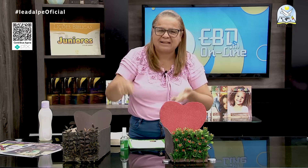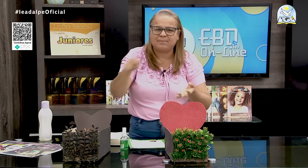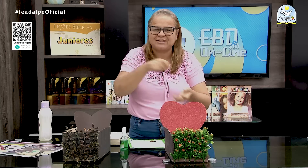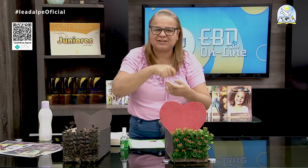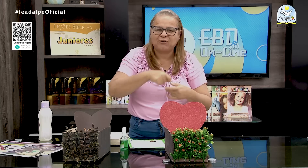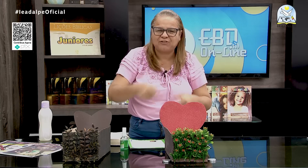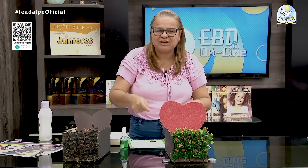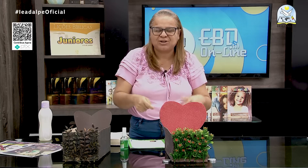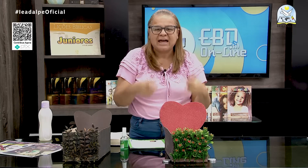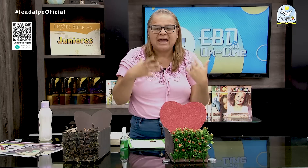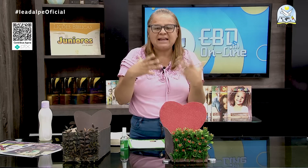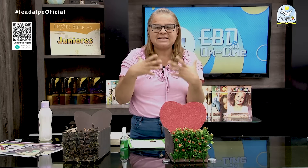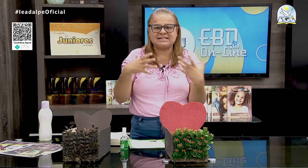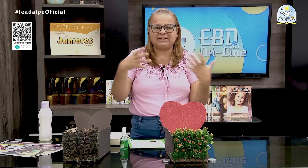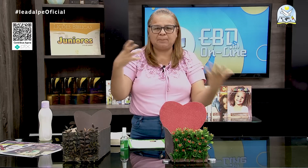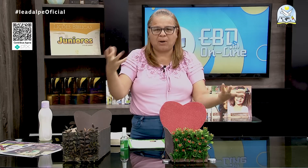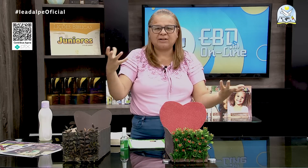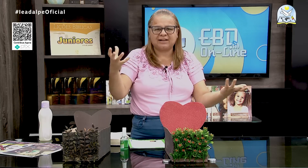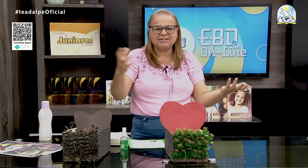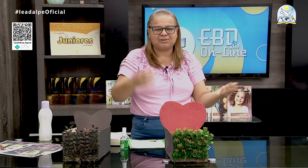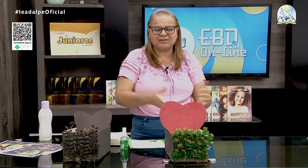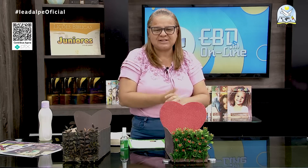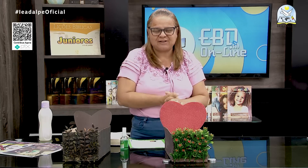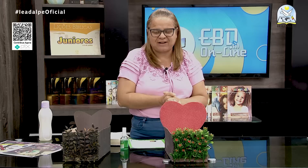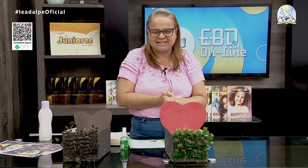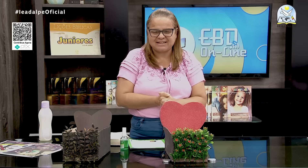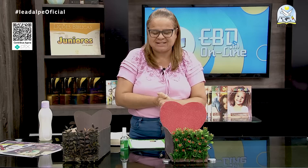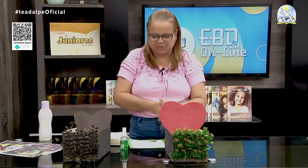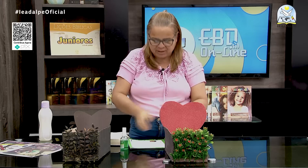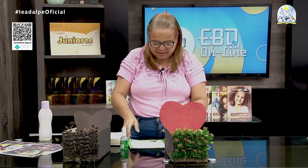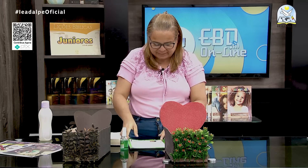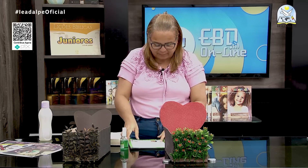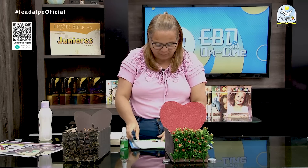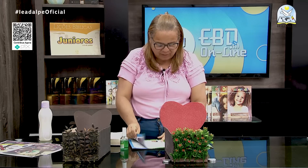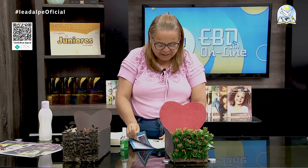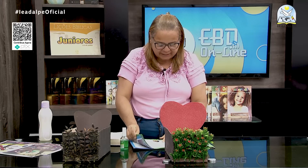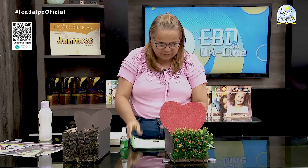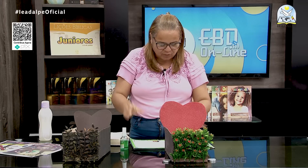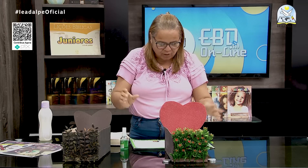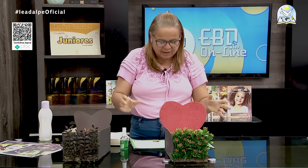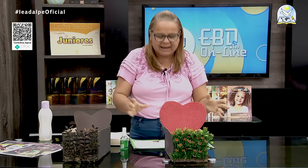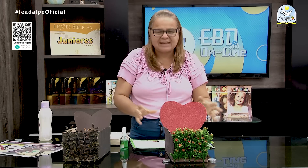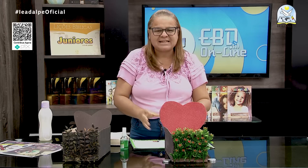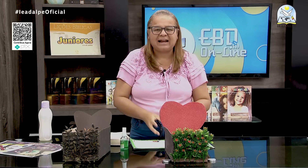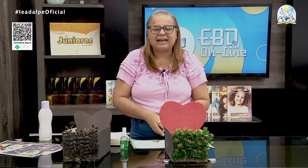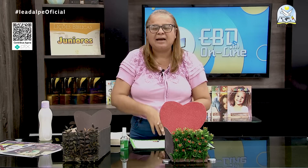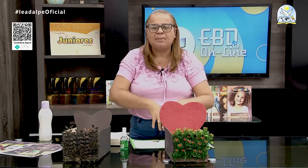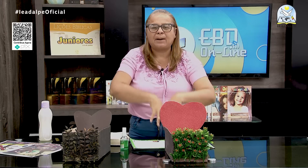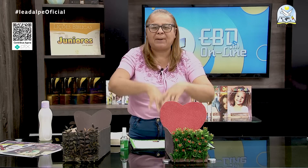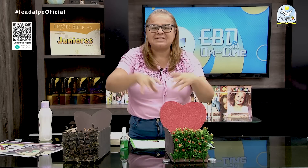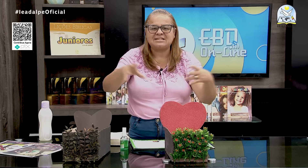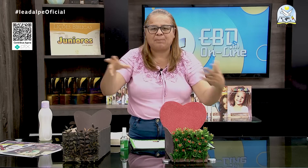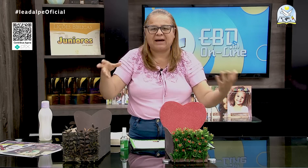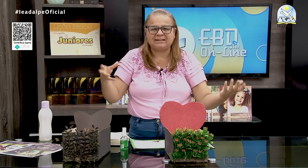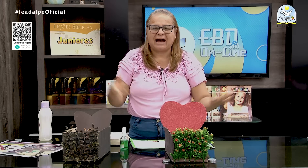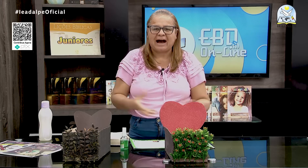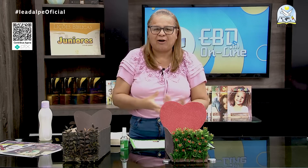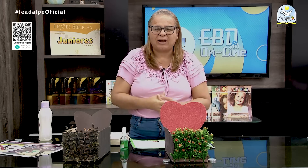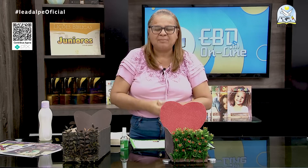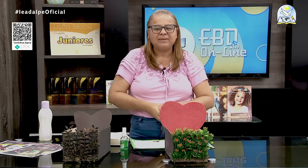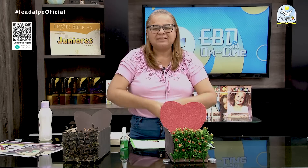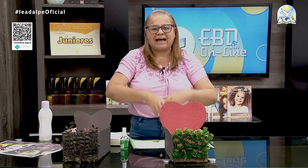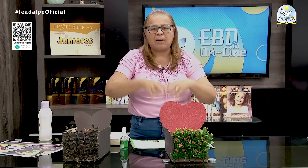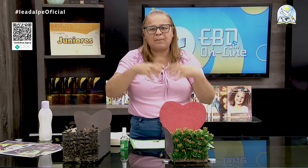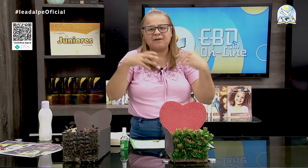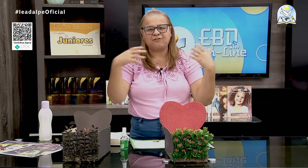atividade passa o teu visto ele se sente importante quando você faz isso tá bom então coloca eles ali para participarem da